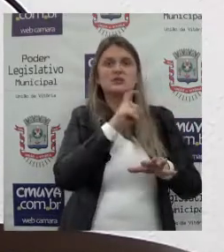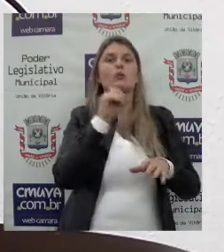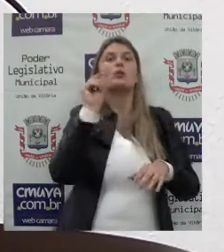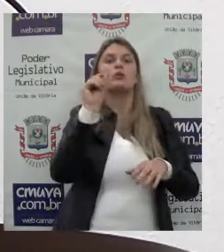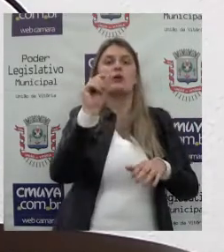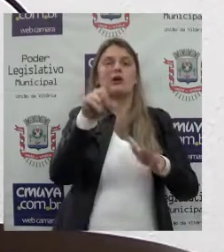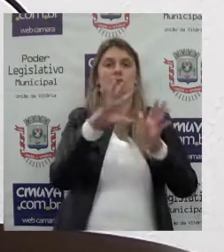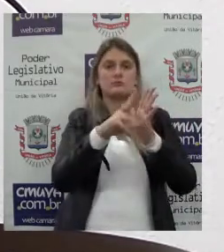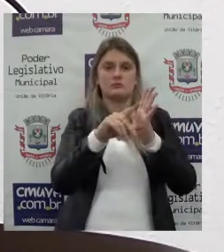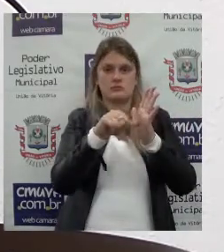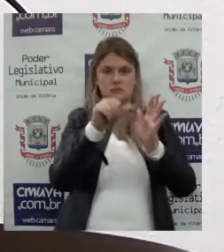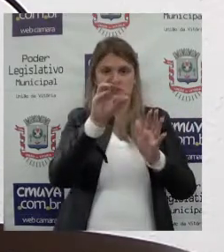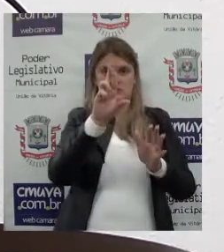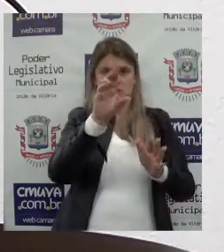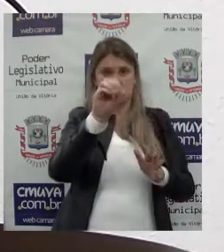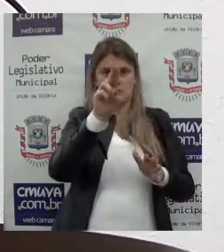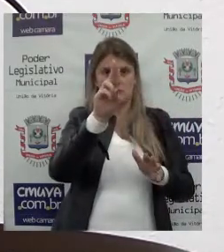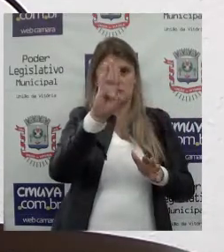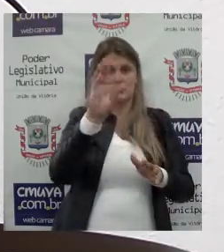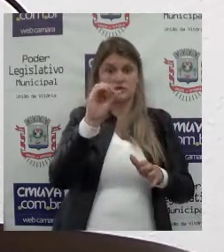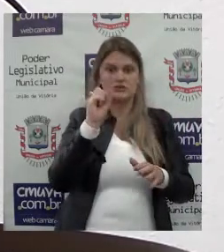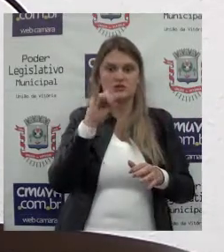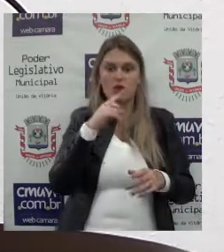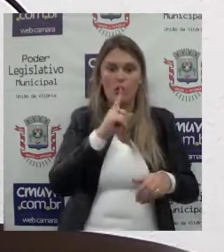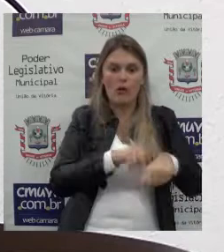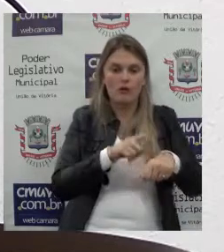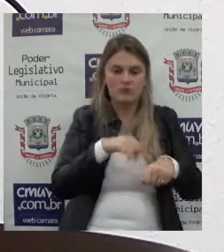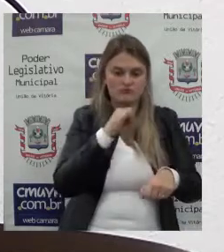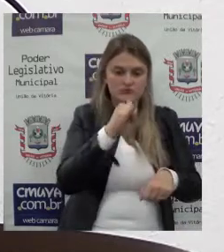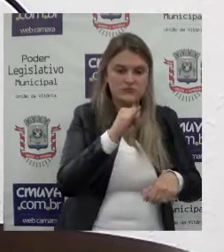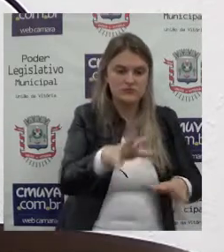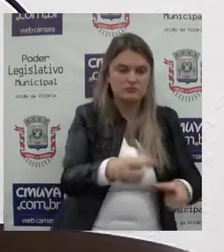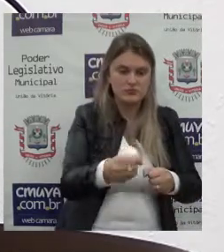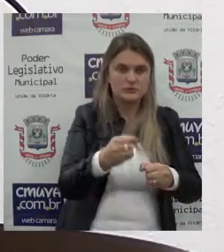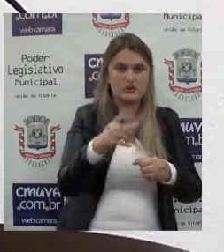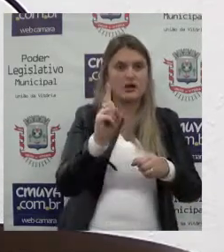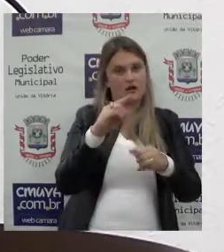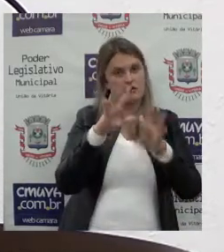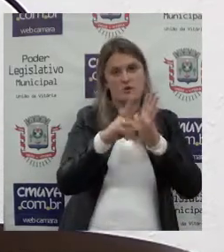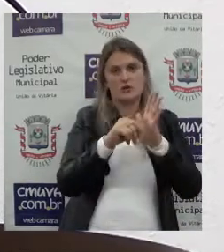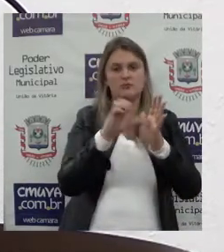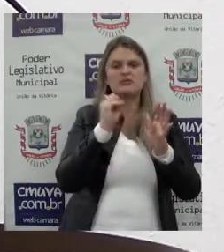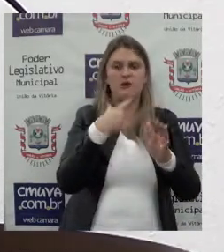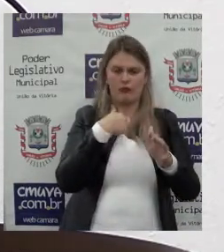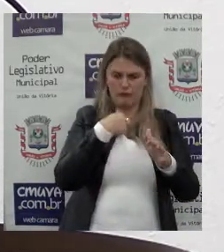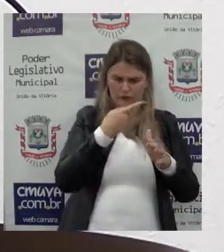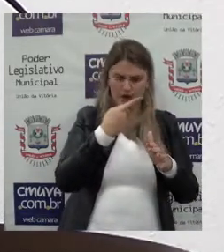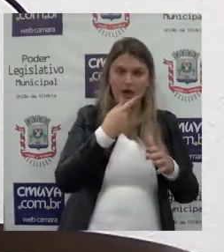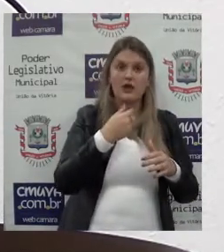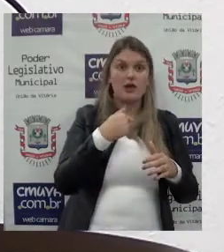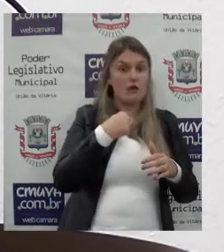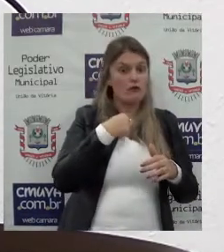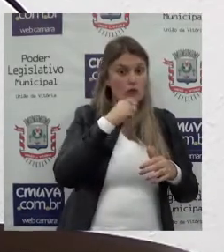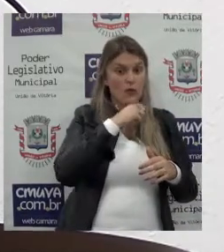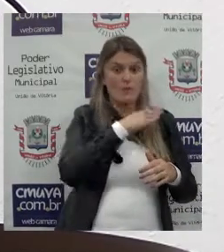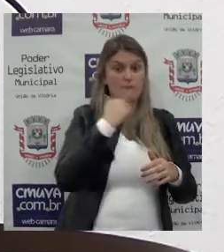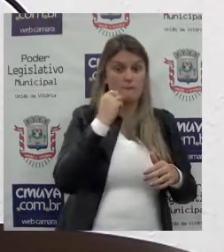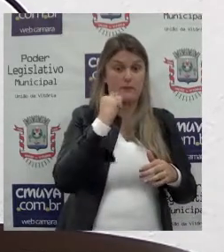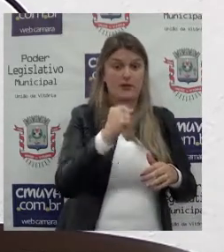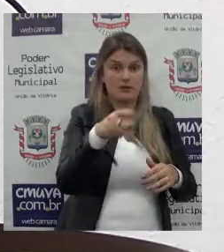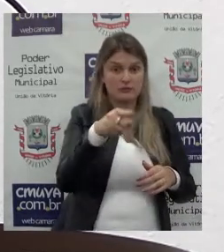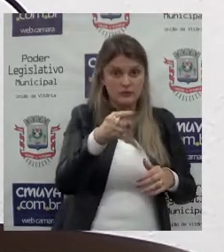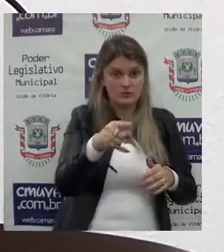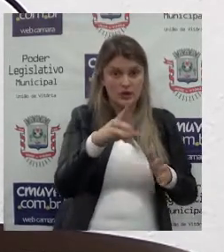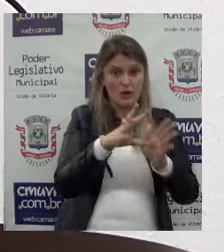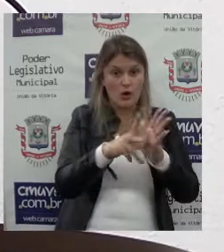ela mente, gente. O que é roubo? Qualquer ameaça para retirar um bem de alguém, já é roubo. Então o cara fala assim, eu vou te matar se não me